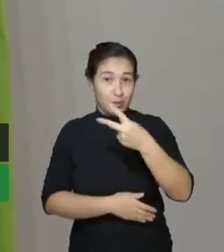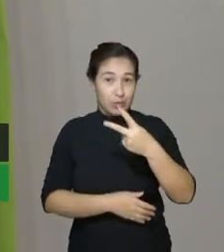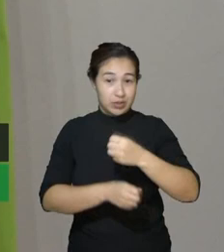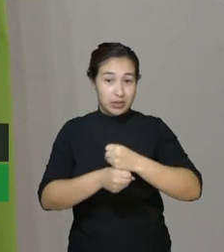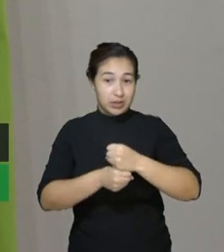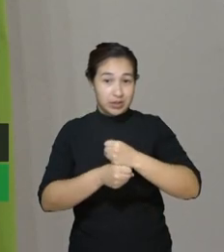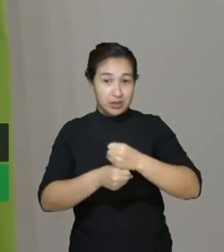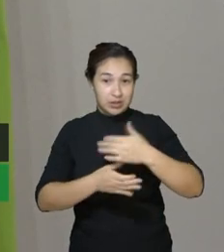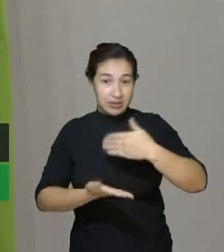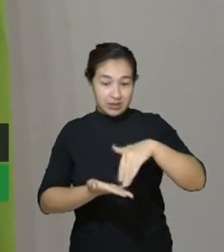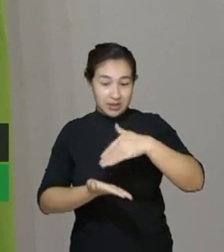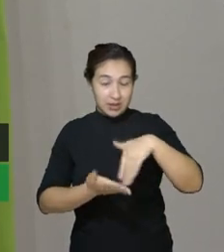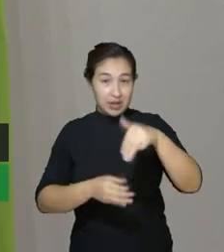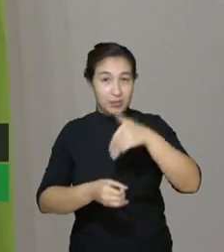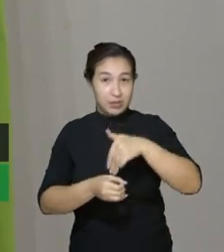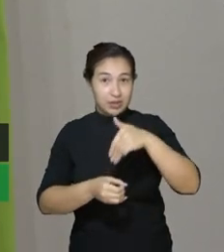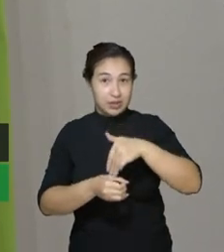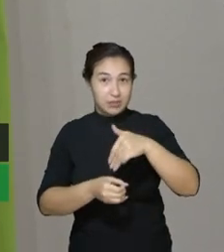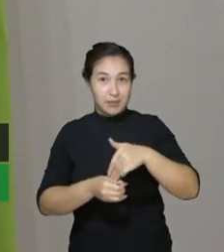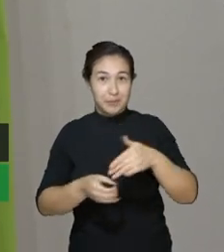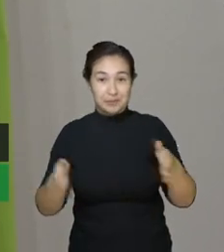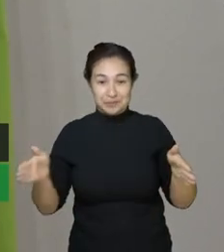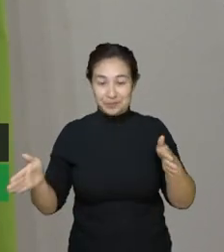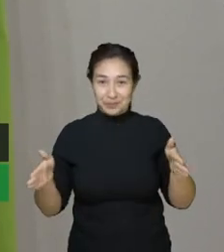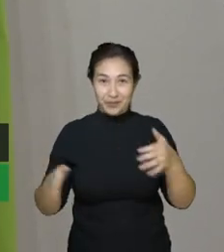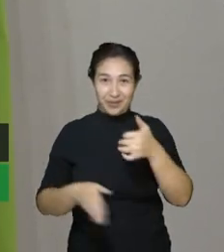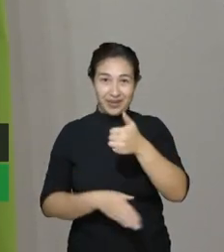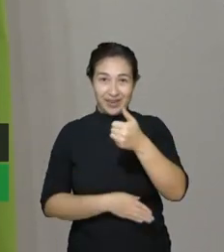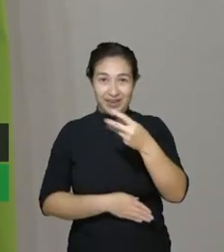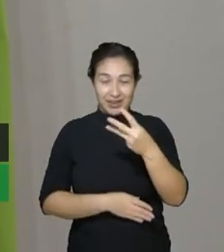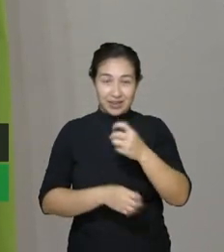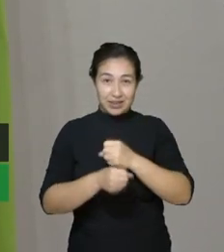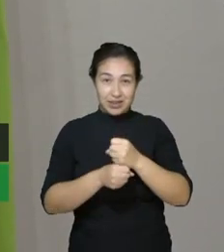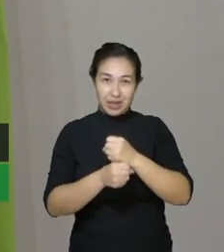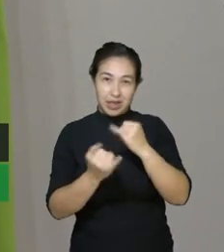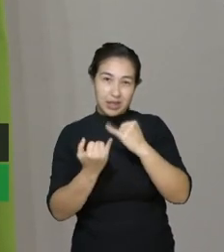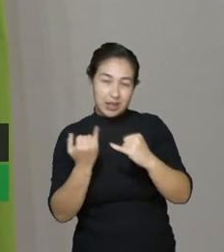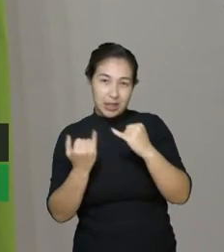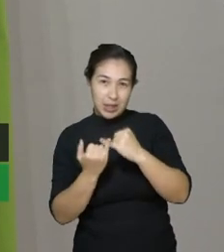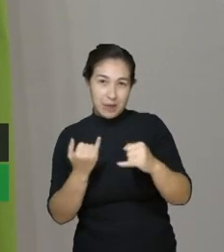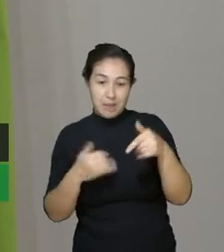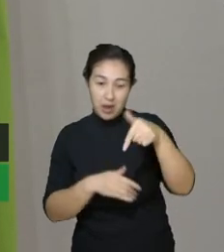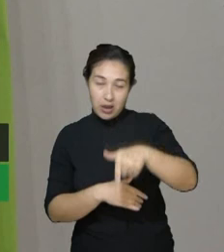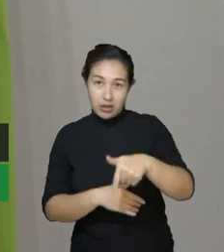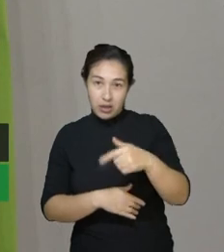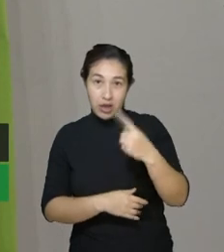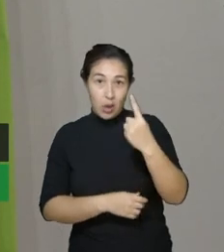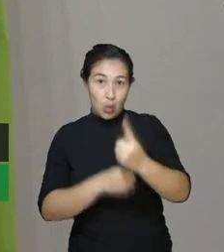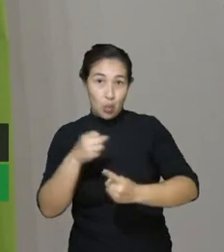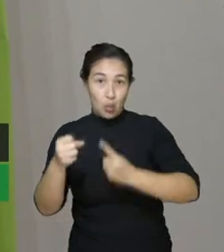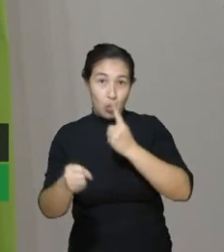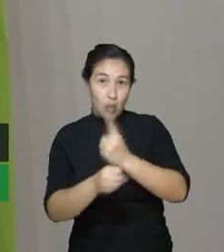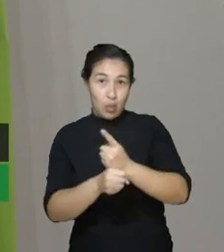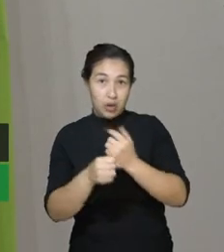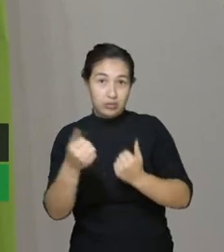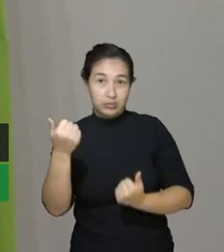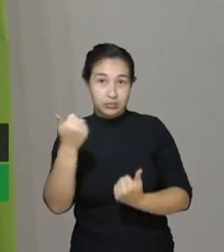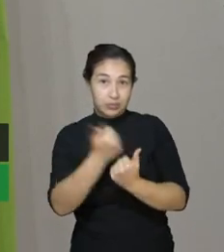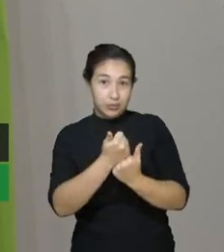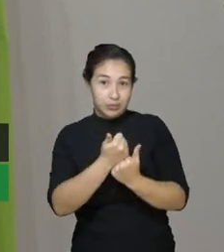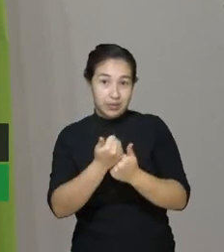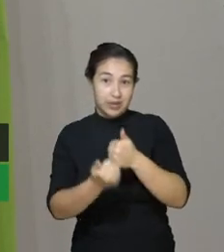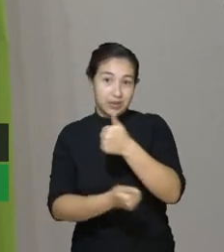municipal. Há 13 anos e meio estou nessa casa, deputada Marlene, um ano e meio como suplente e 12